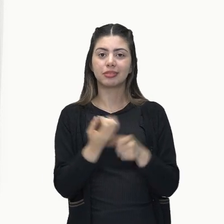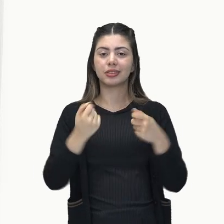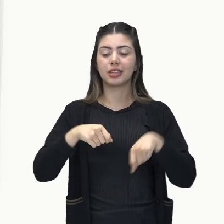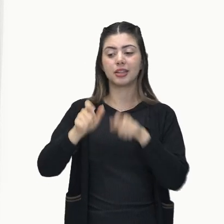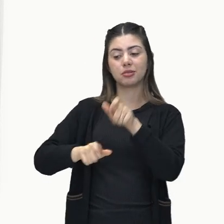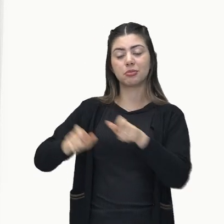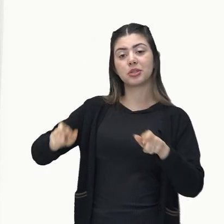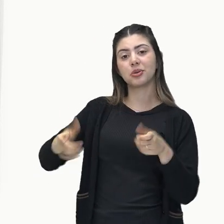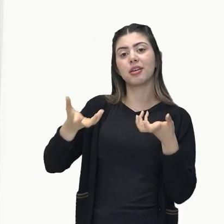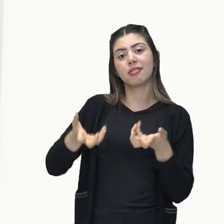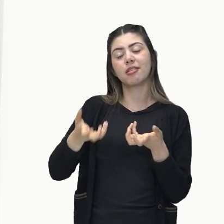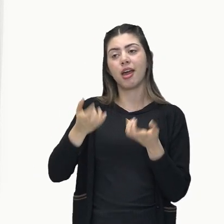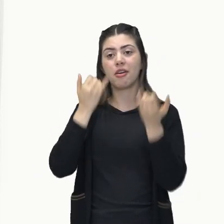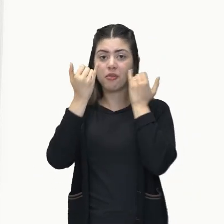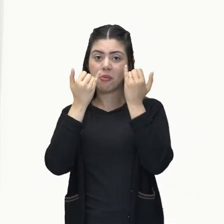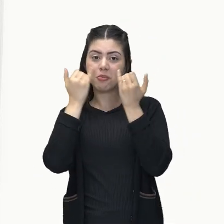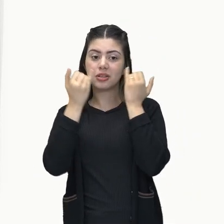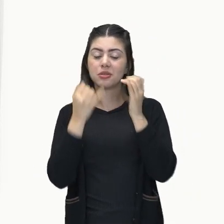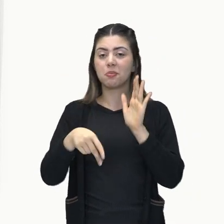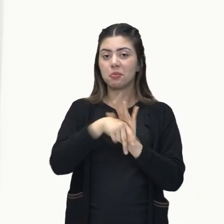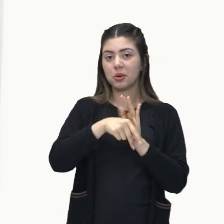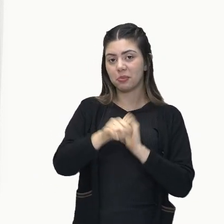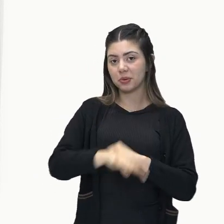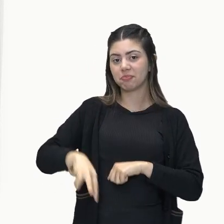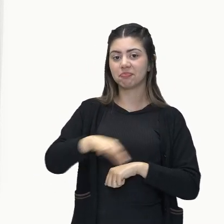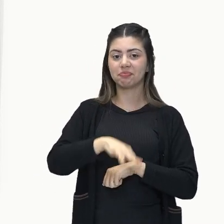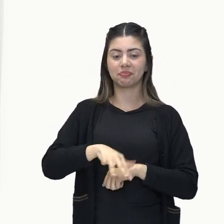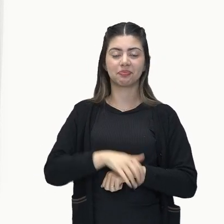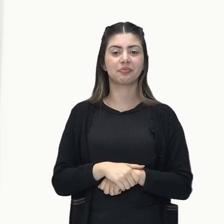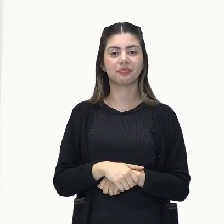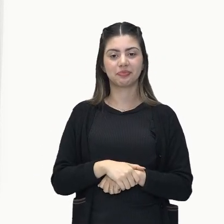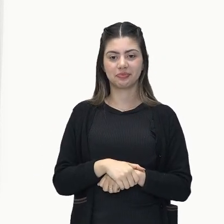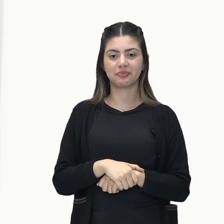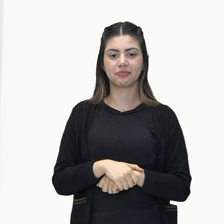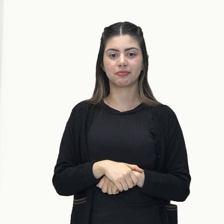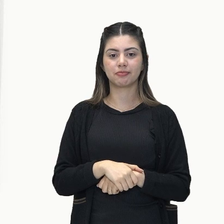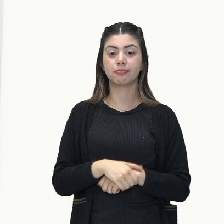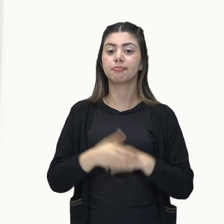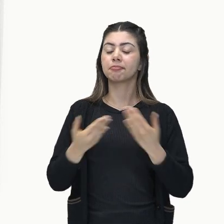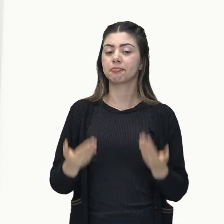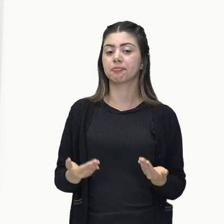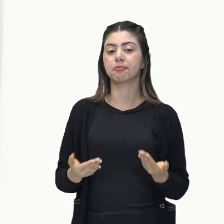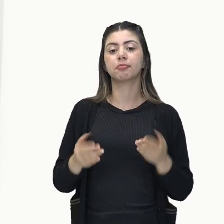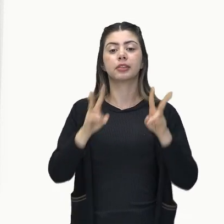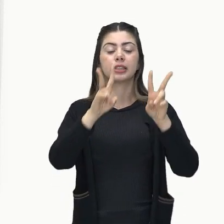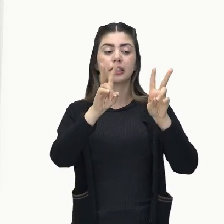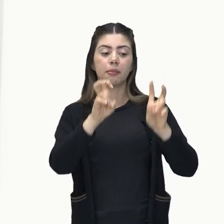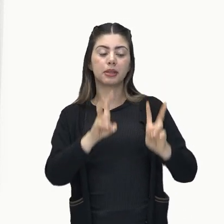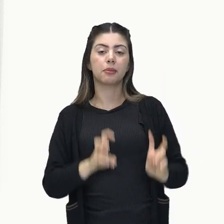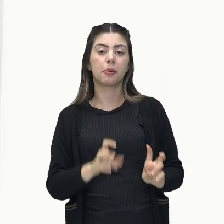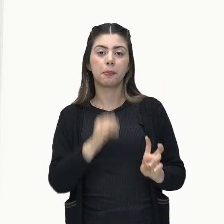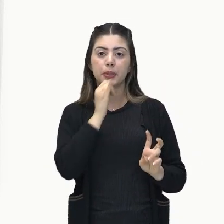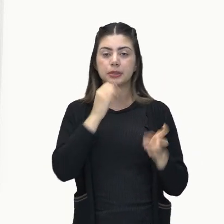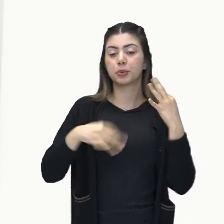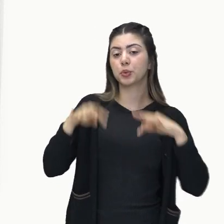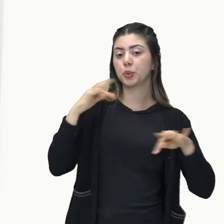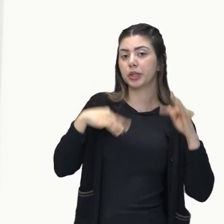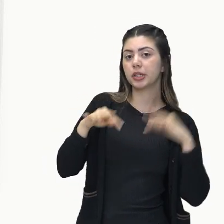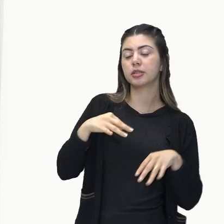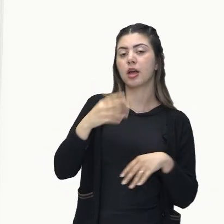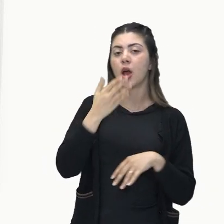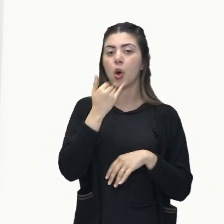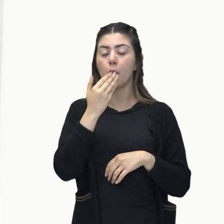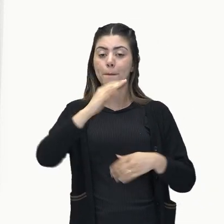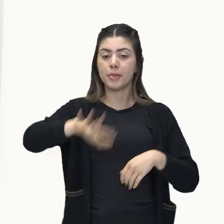buscam essas informações por esse gênero. Temas como pontos turísticos, comidas típicas e